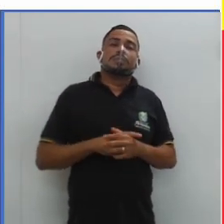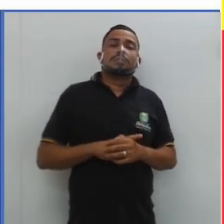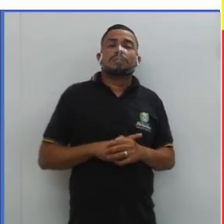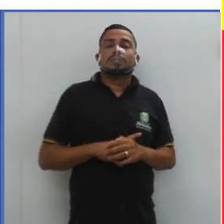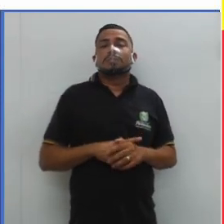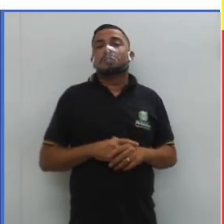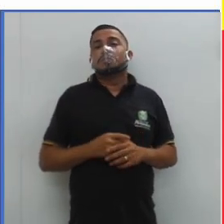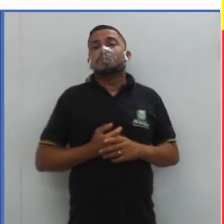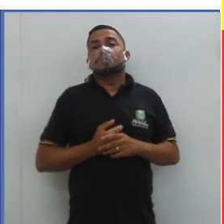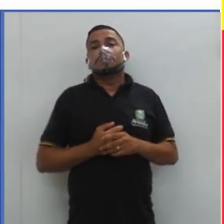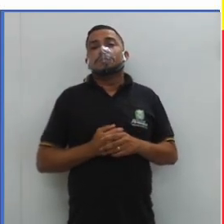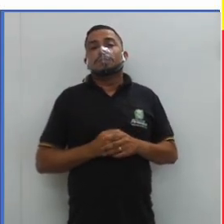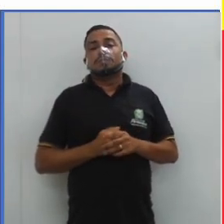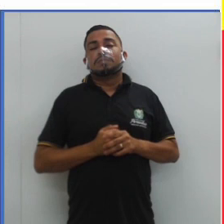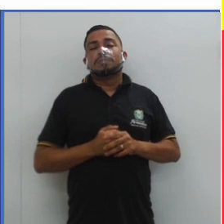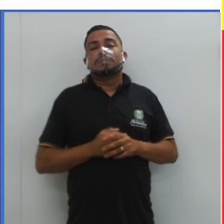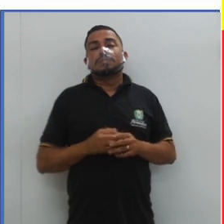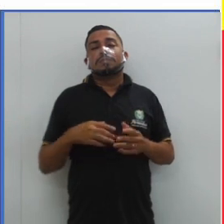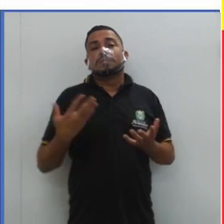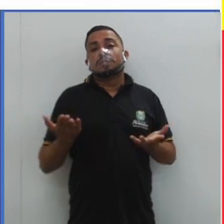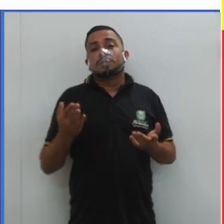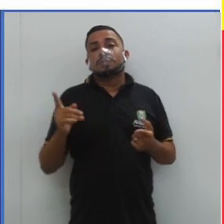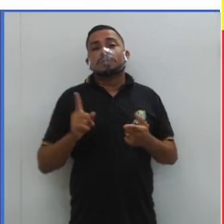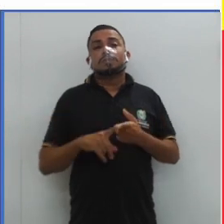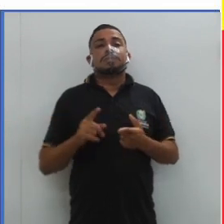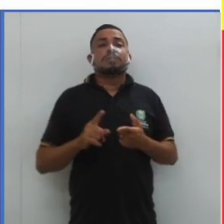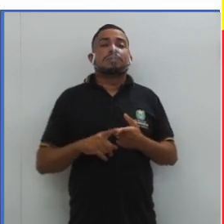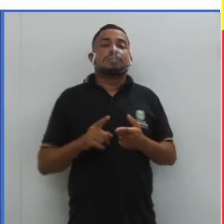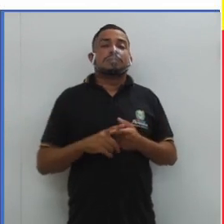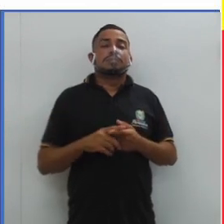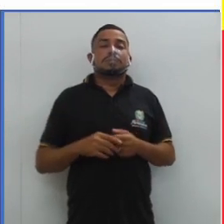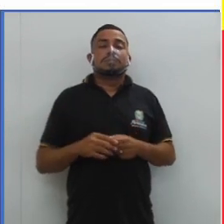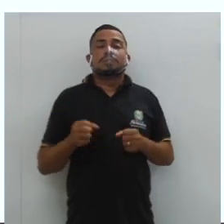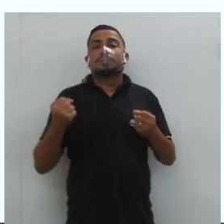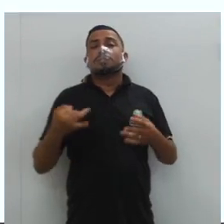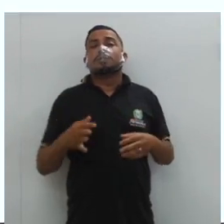também é teatro, que virou minissérie, e